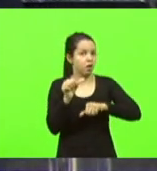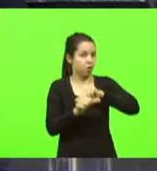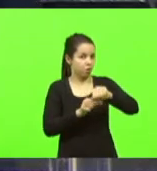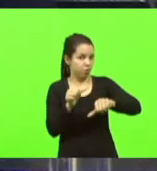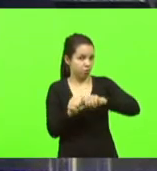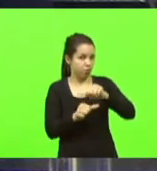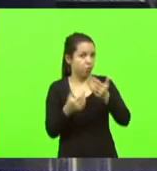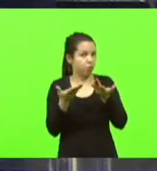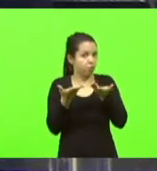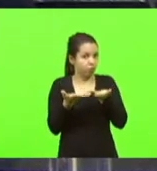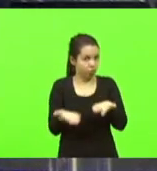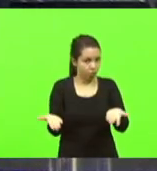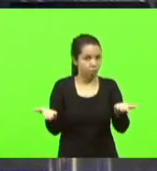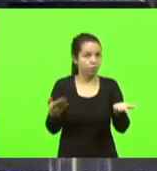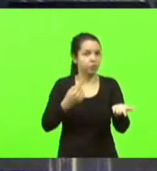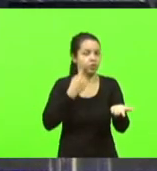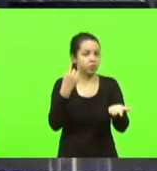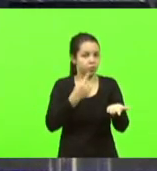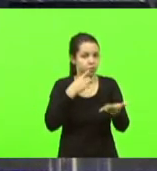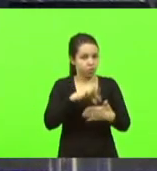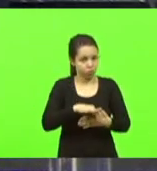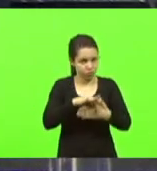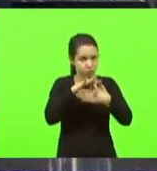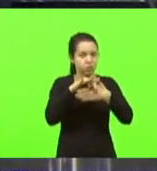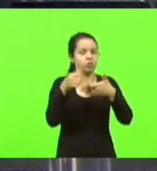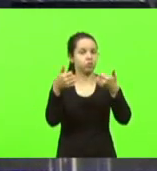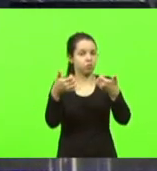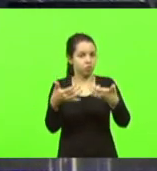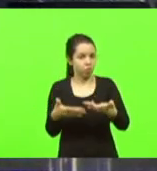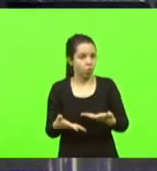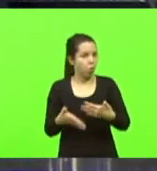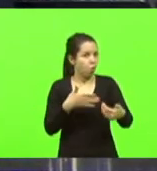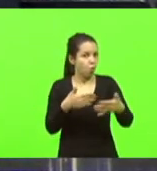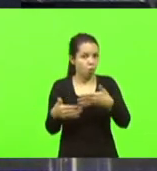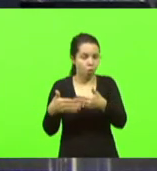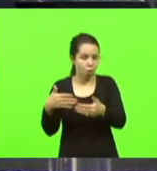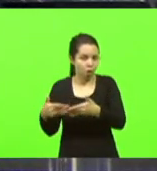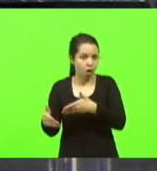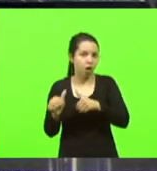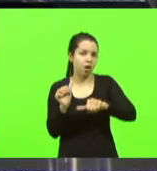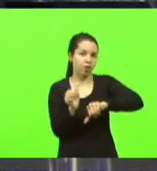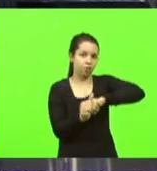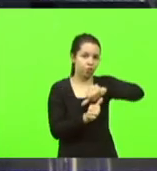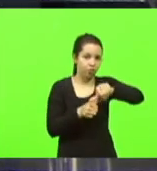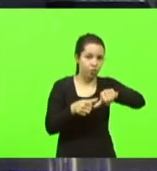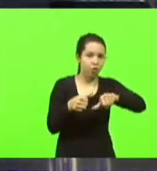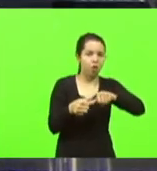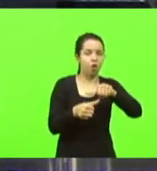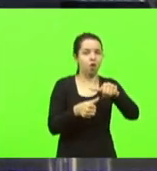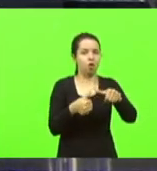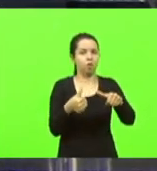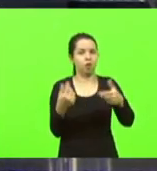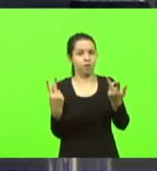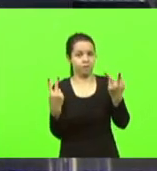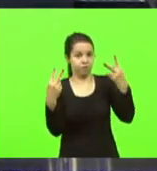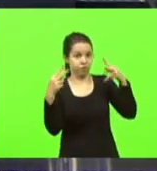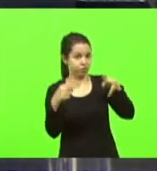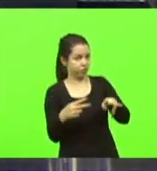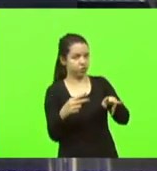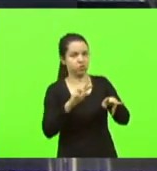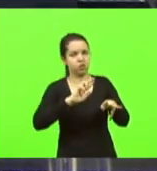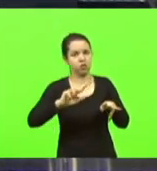Como disse o deputado líder do governo toda a reforma ela não é vista mas na verdade